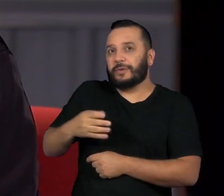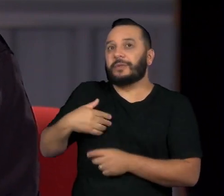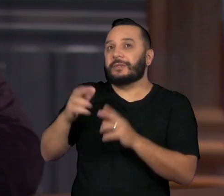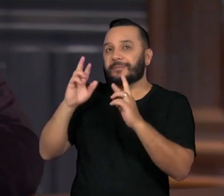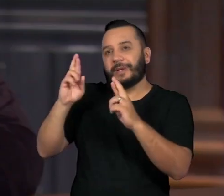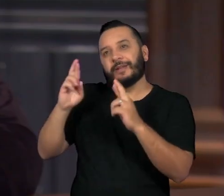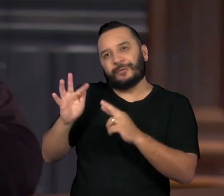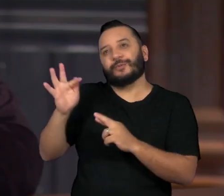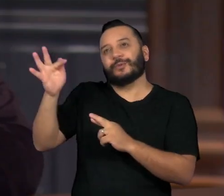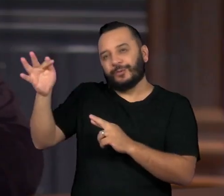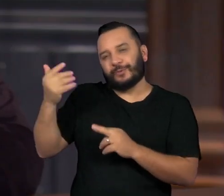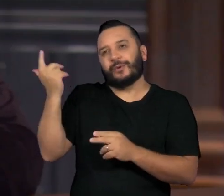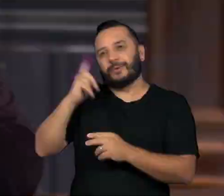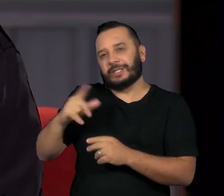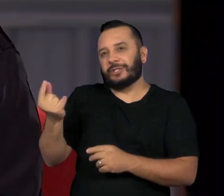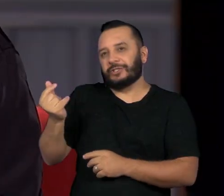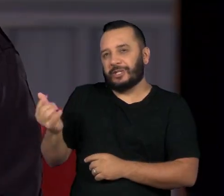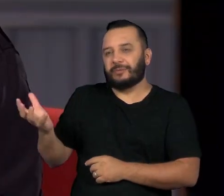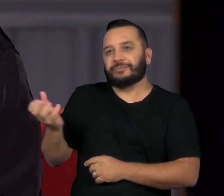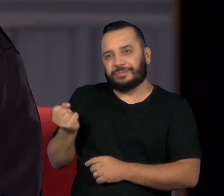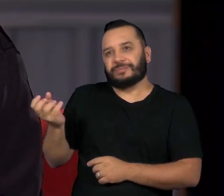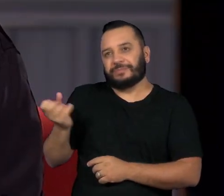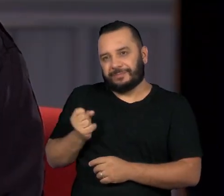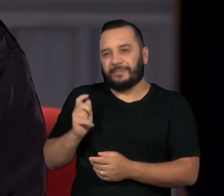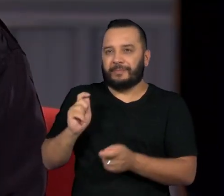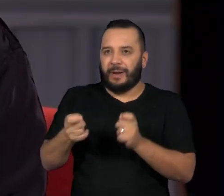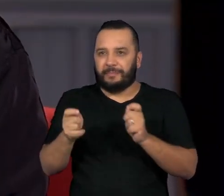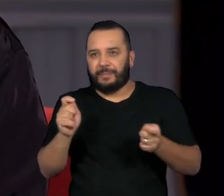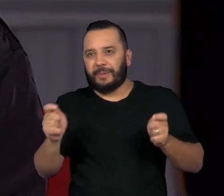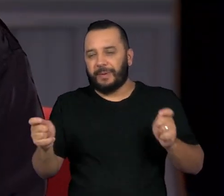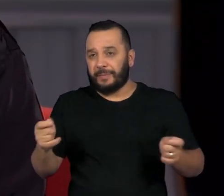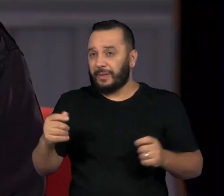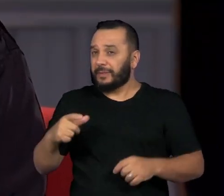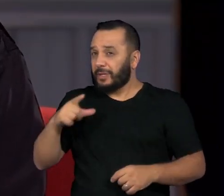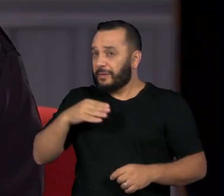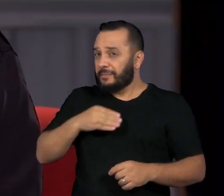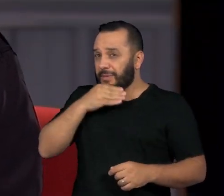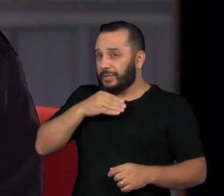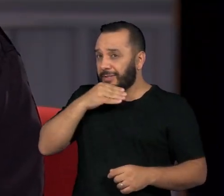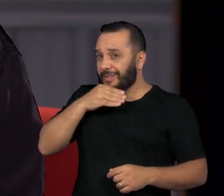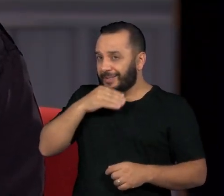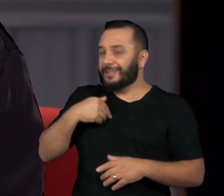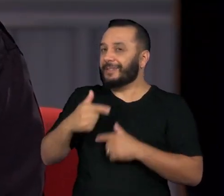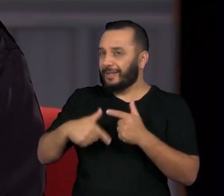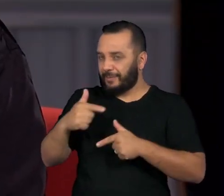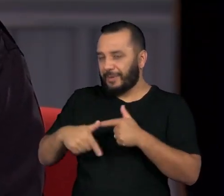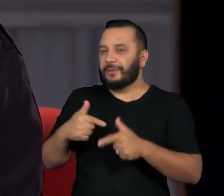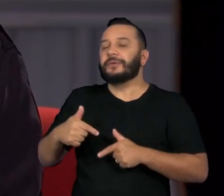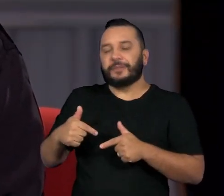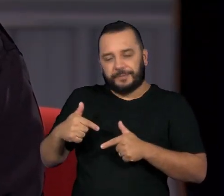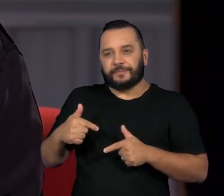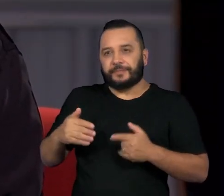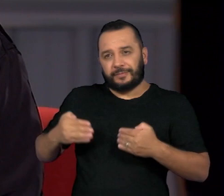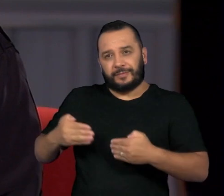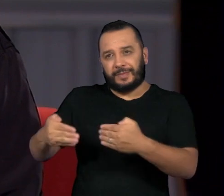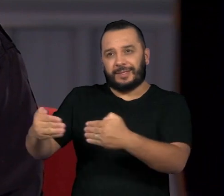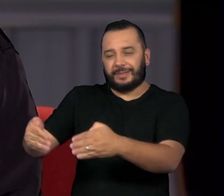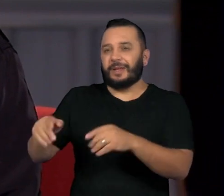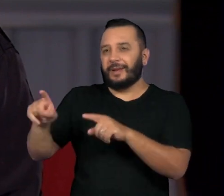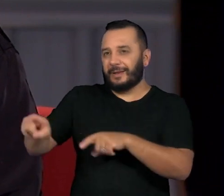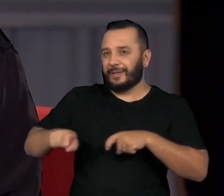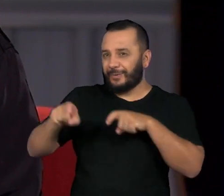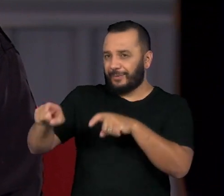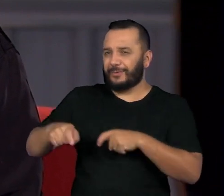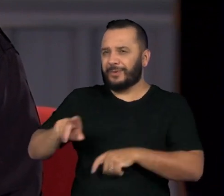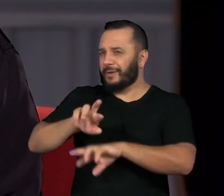boleto. Mas é isso, Machado de Assis, né, foi do Ministério da Agricultura, tantos escritores,